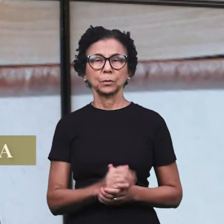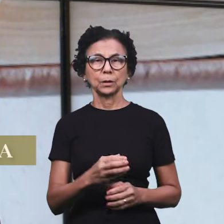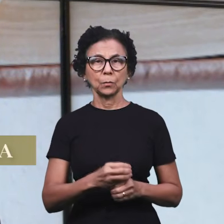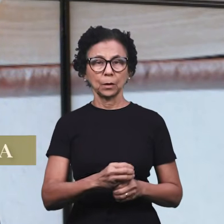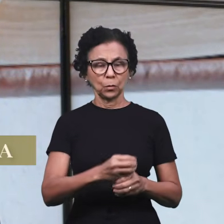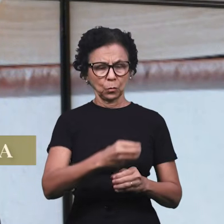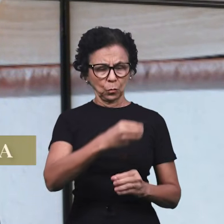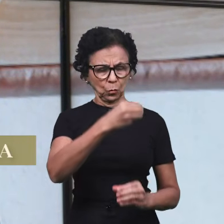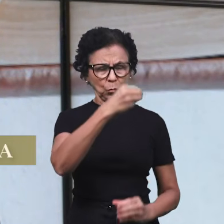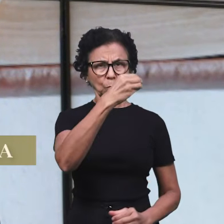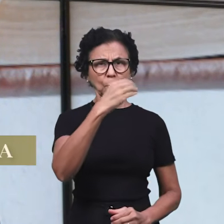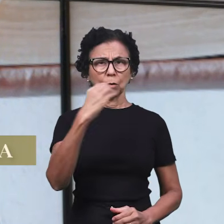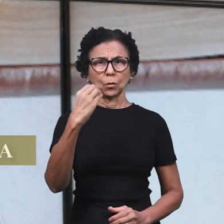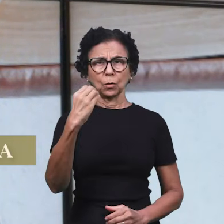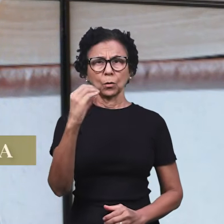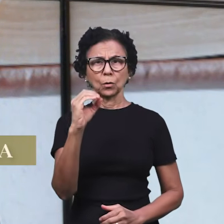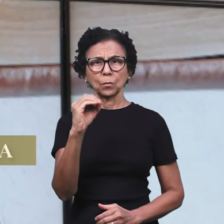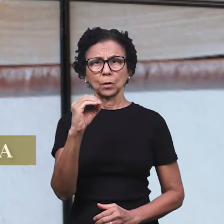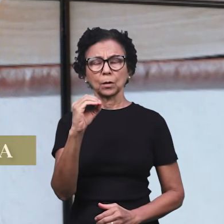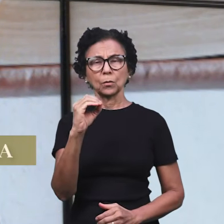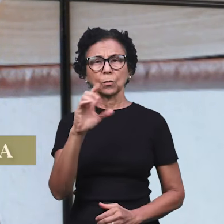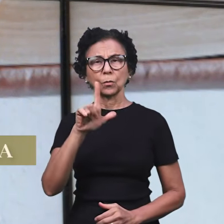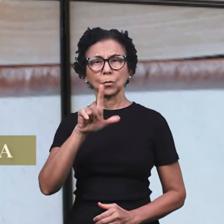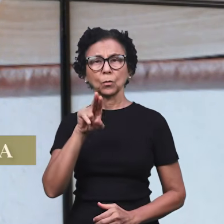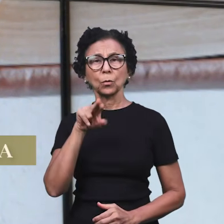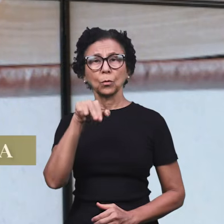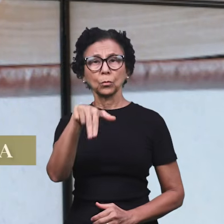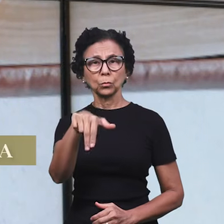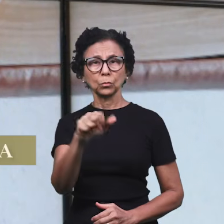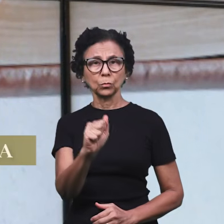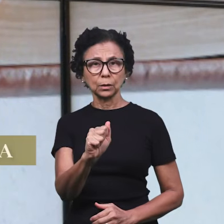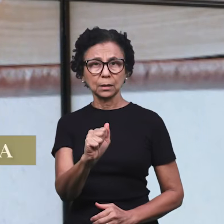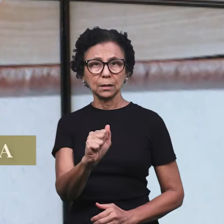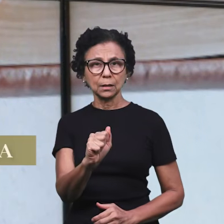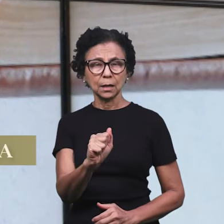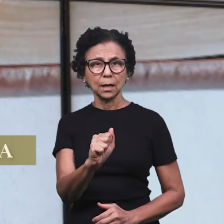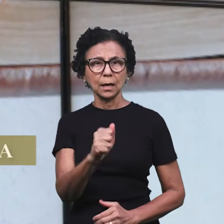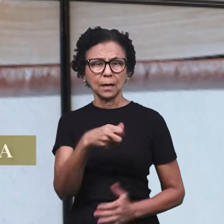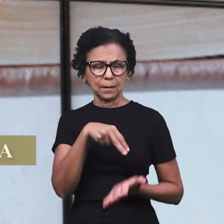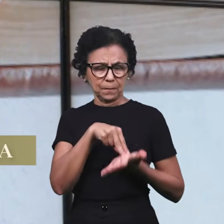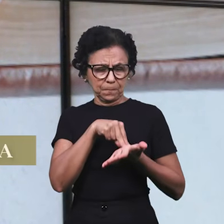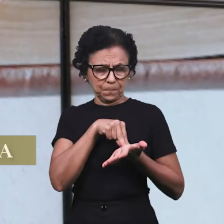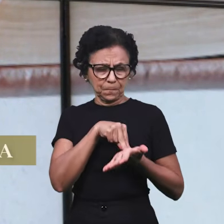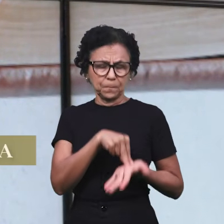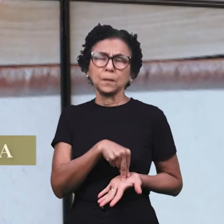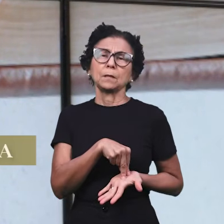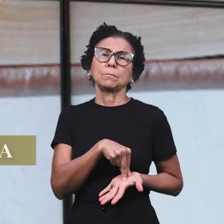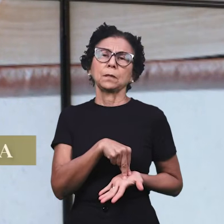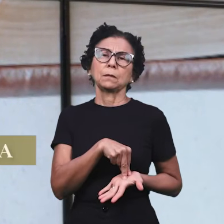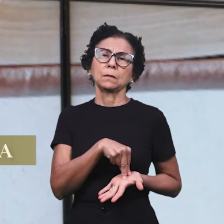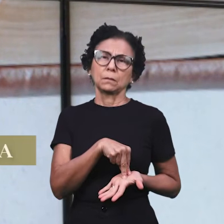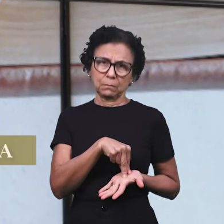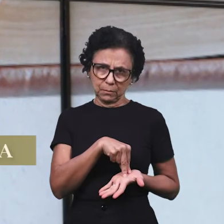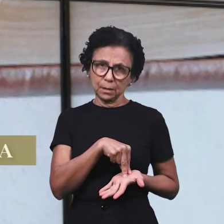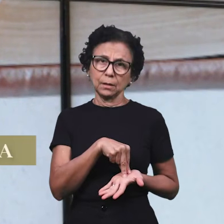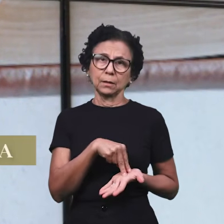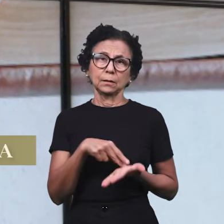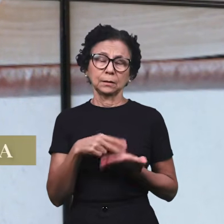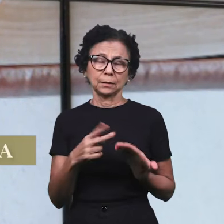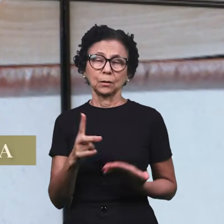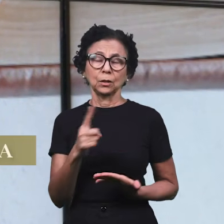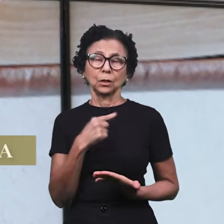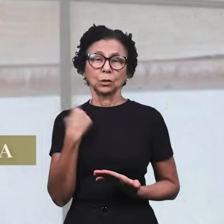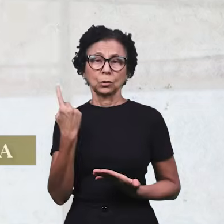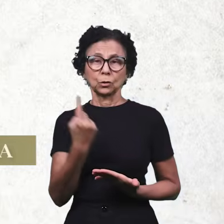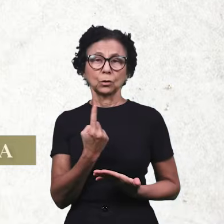nós somos chamados para sermos firmes no Senhor. A nossa fé está firme. E a palavra fala de